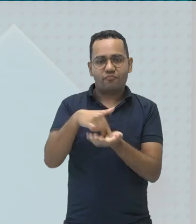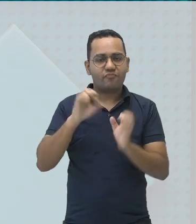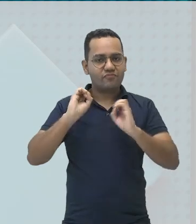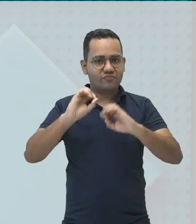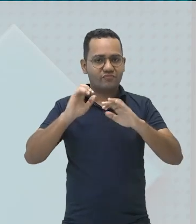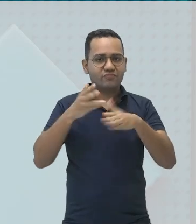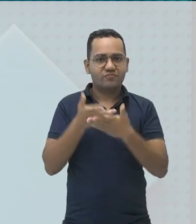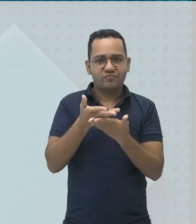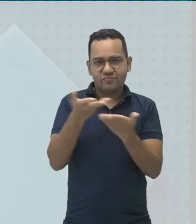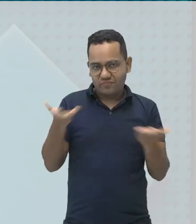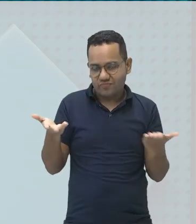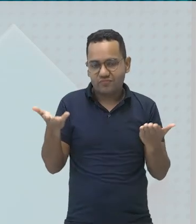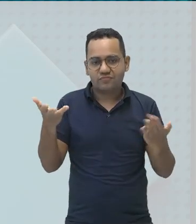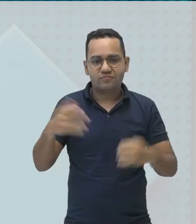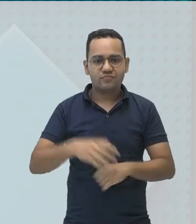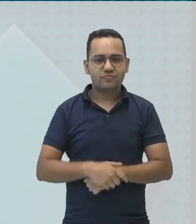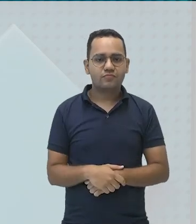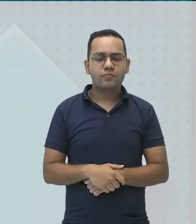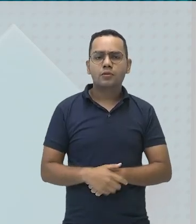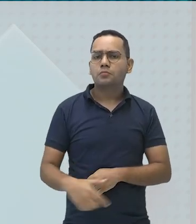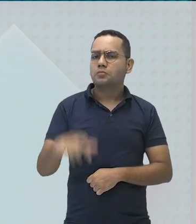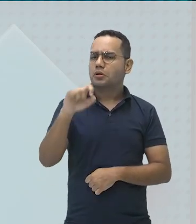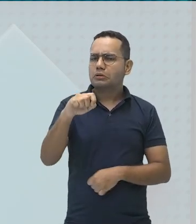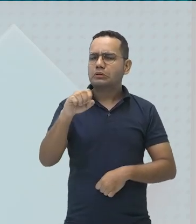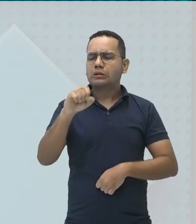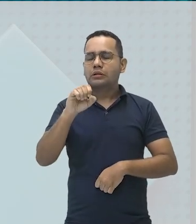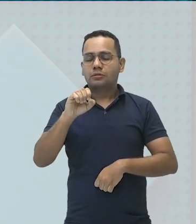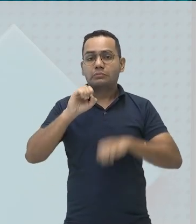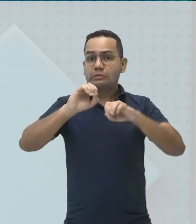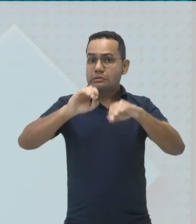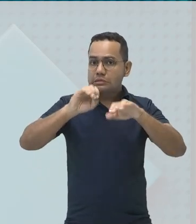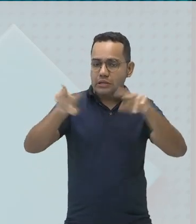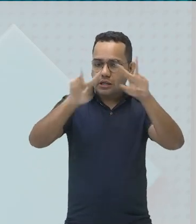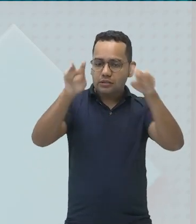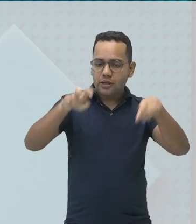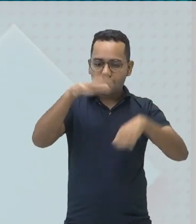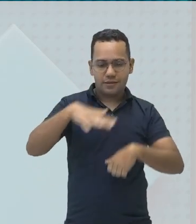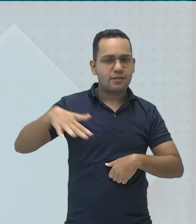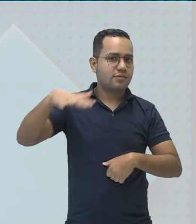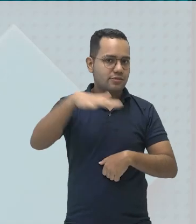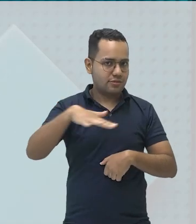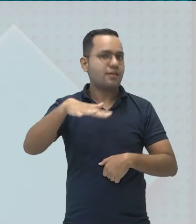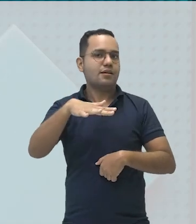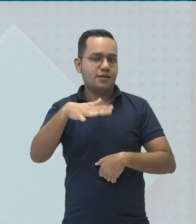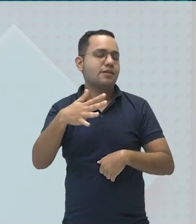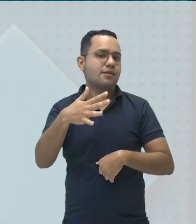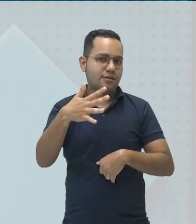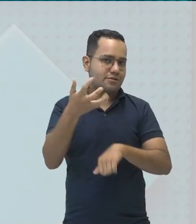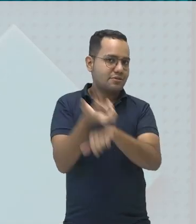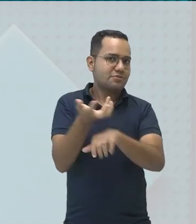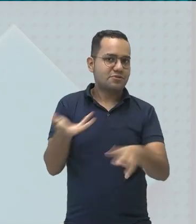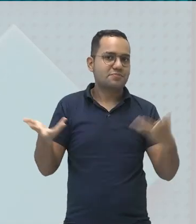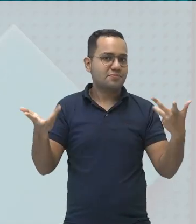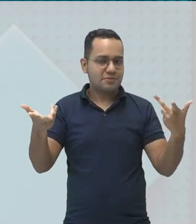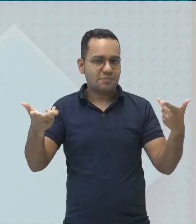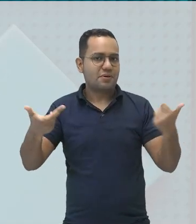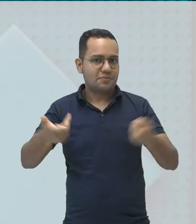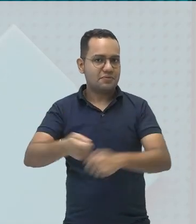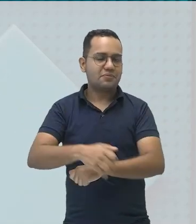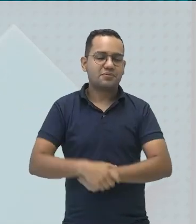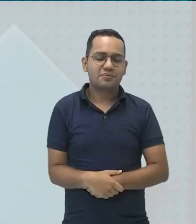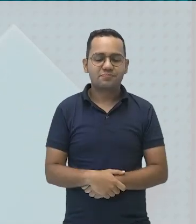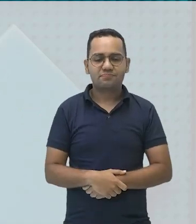juntinho de vocês para nós explorarmos mais um conteúdo dessa fantástica disciplina que é Educação